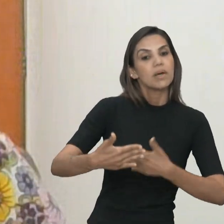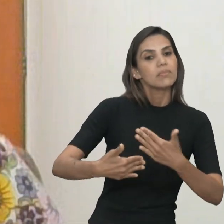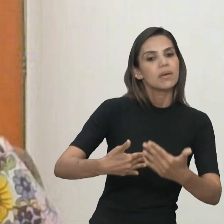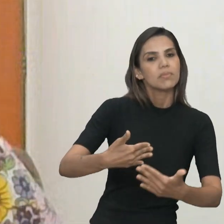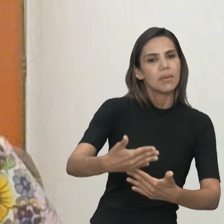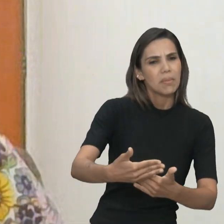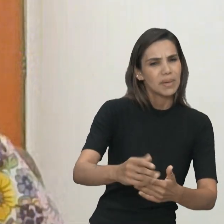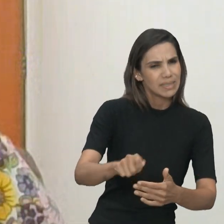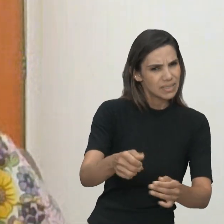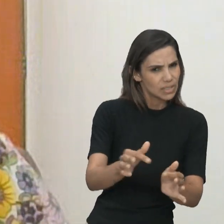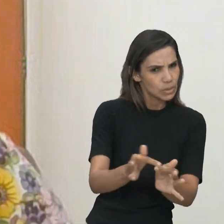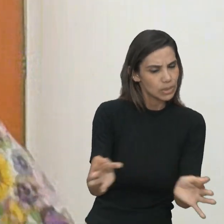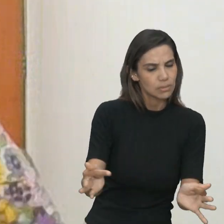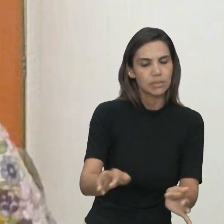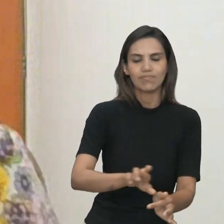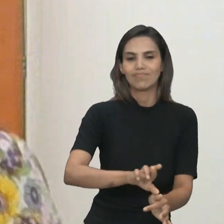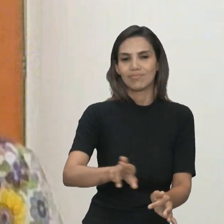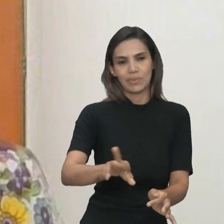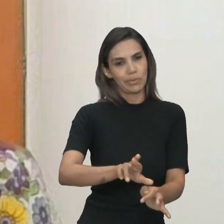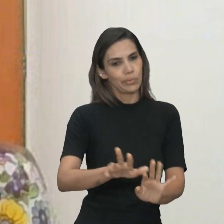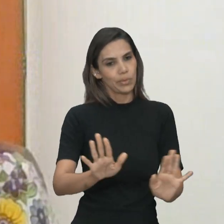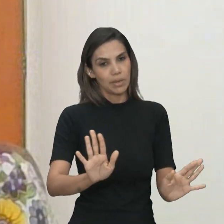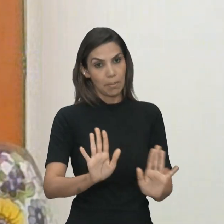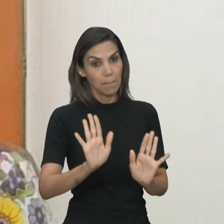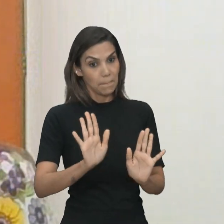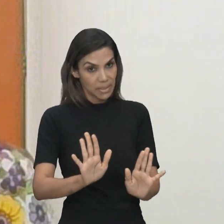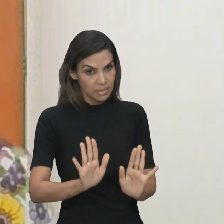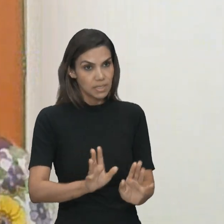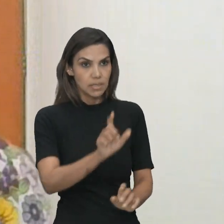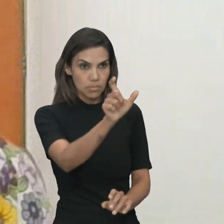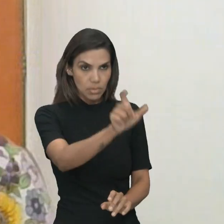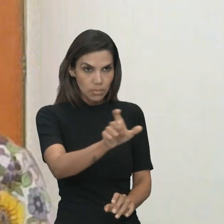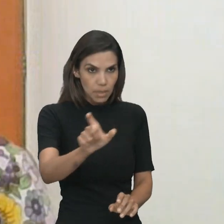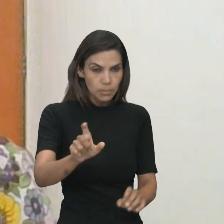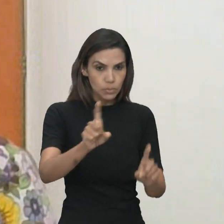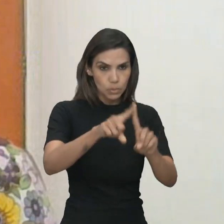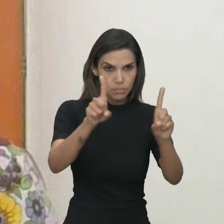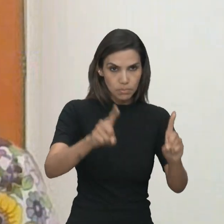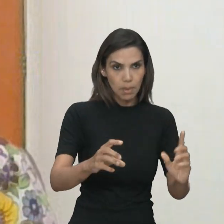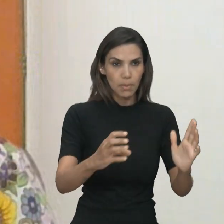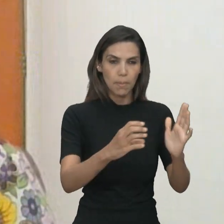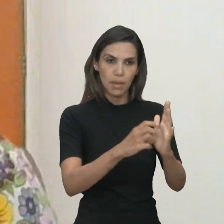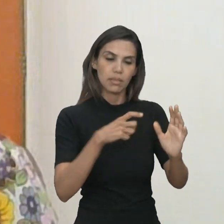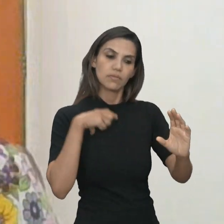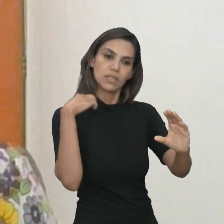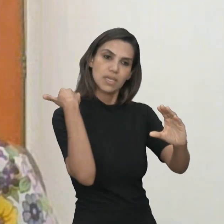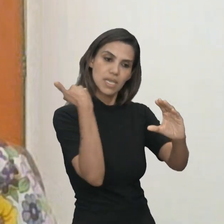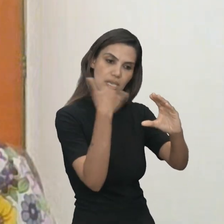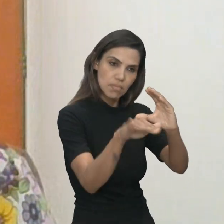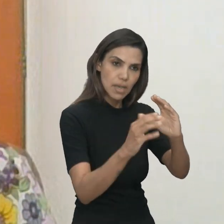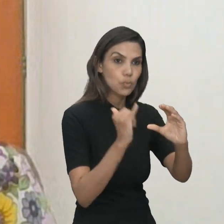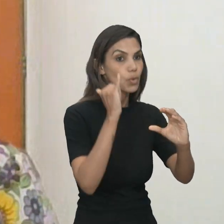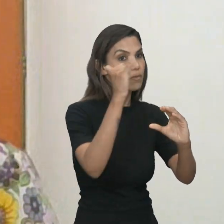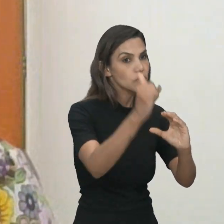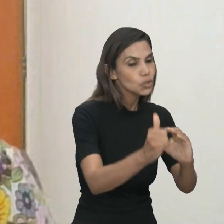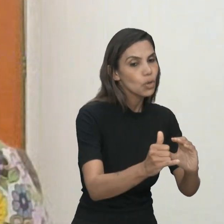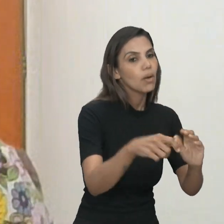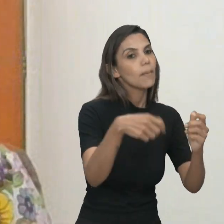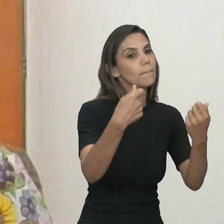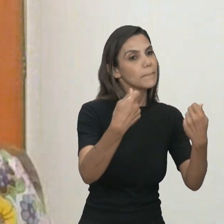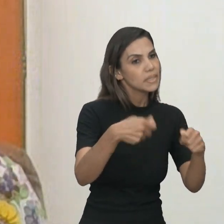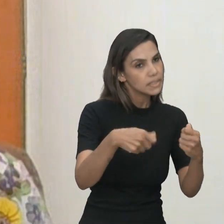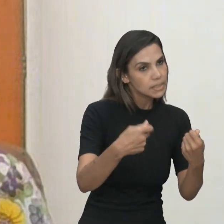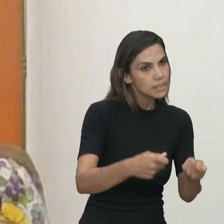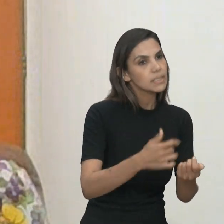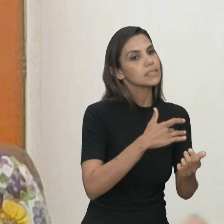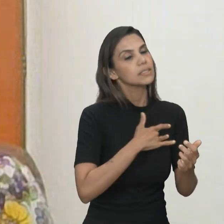muito simples, sabe, Isabela? Para você chegar a executar, igual o servidor receber um e-mail, enfim, começar um processo, existem